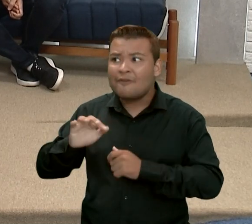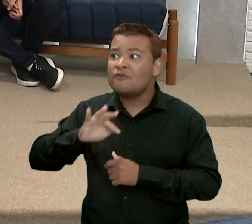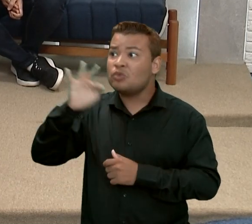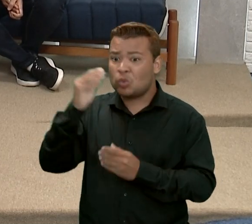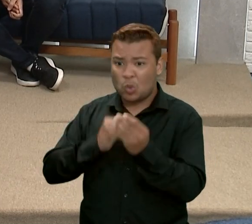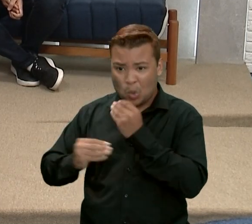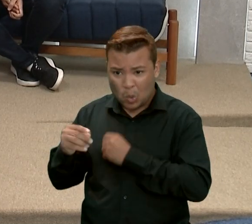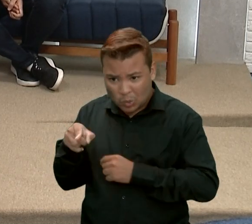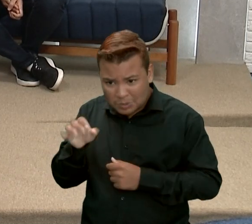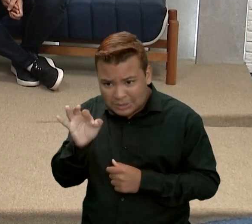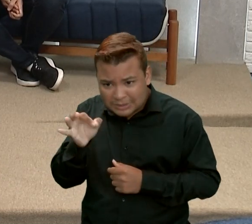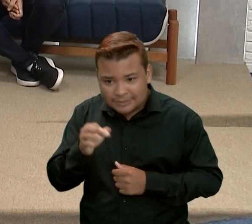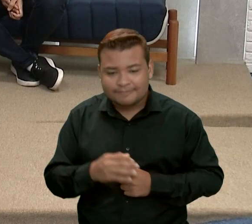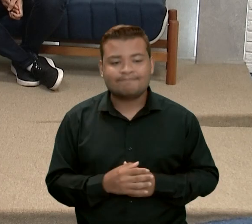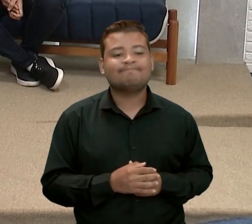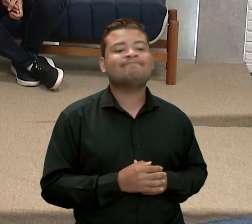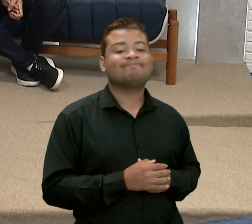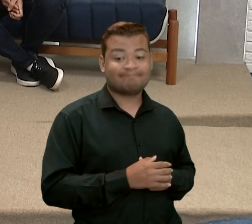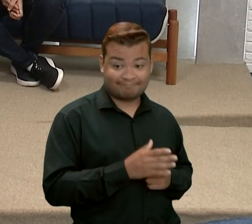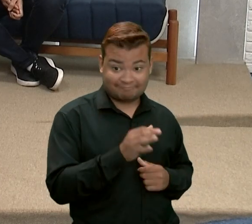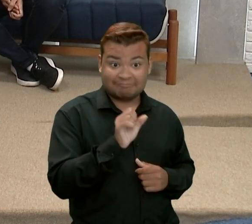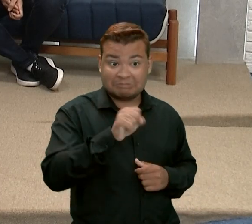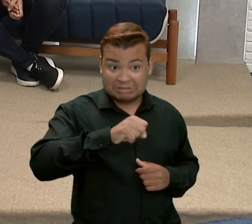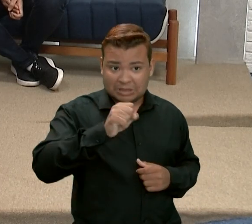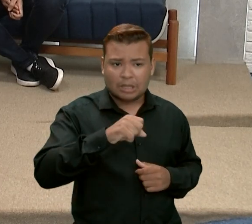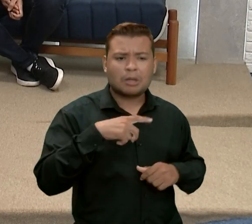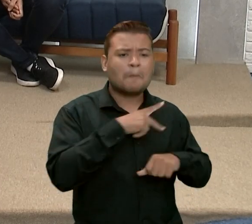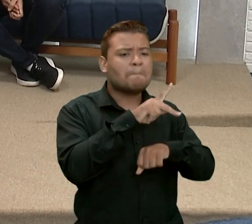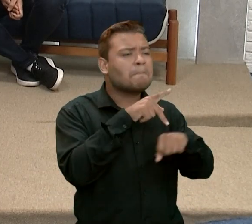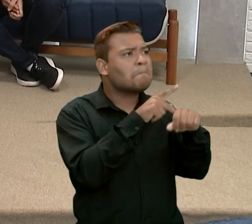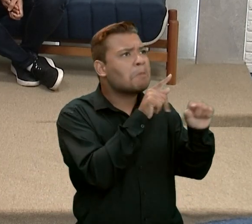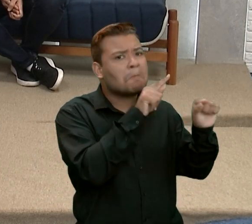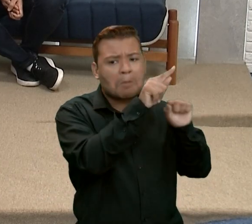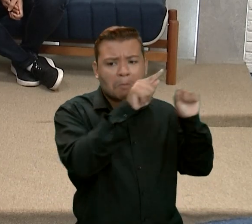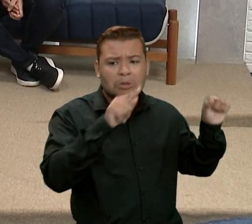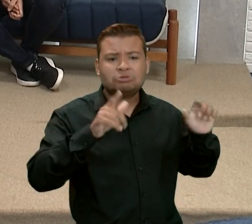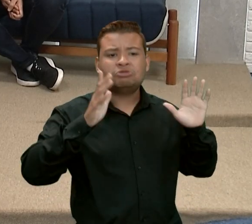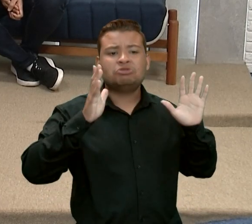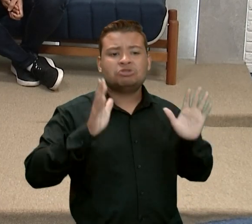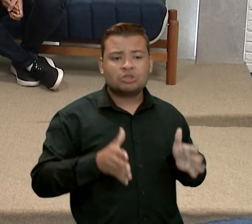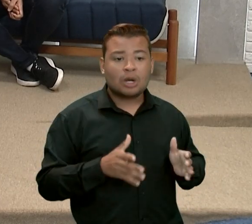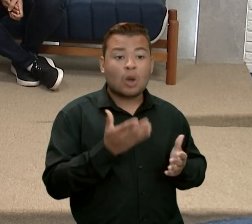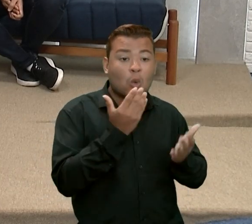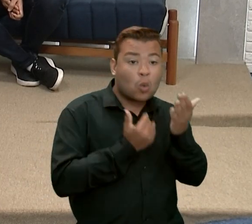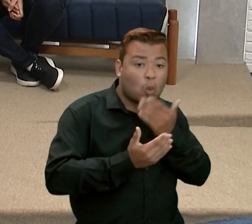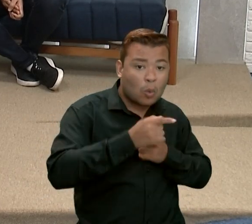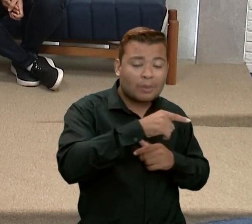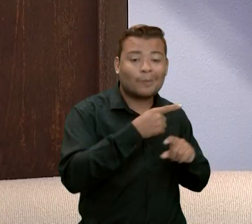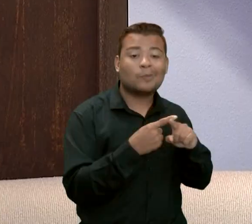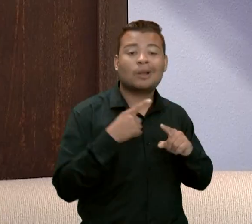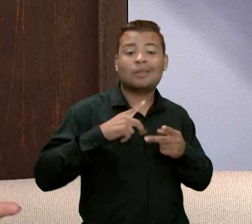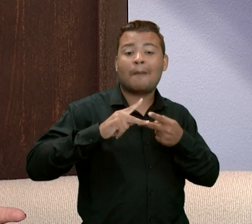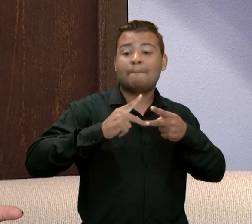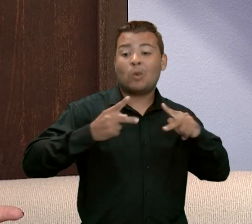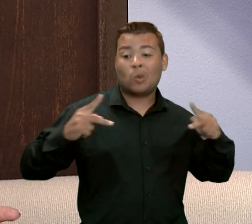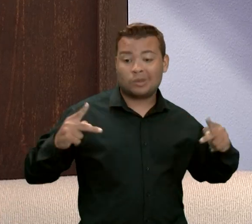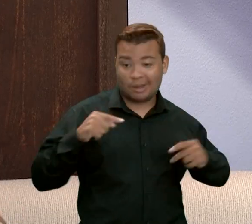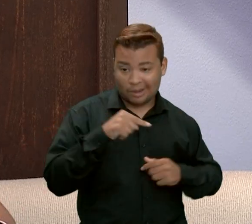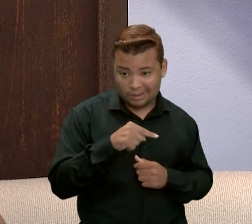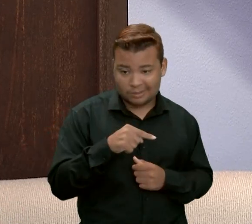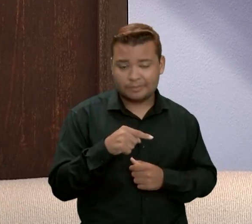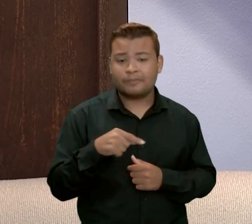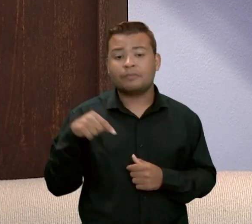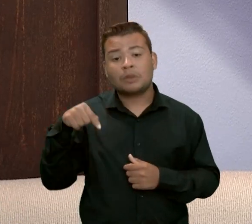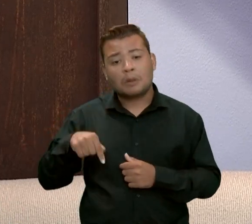Sim, já. Em muitos países isso já é, né? A comida já é uma fonte de proteína que é utilizado. Aqui no Brasil a